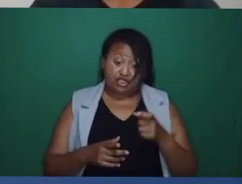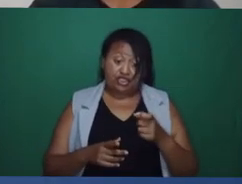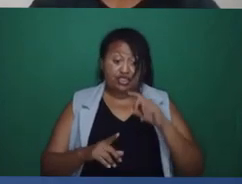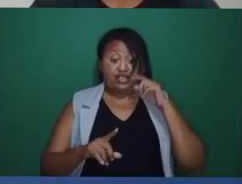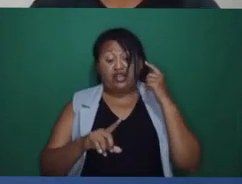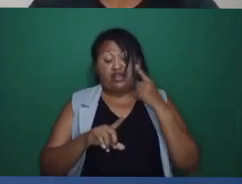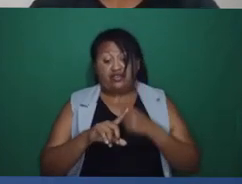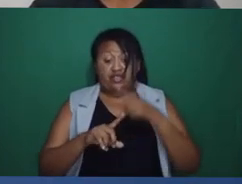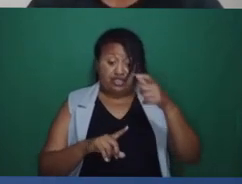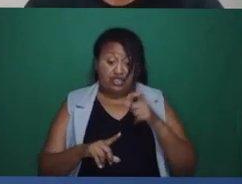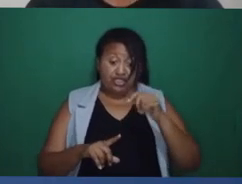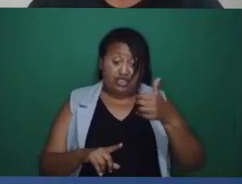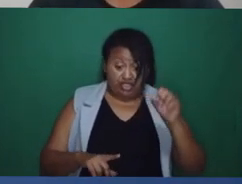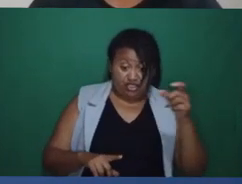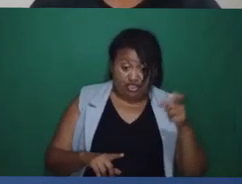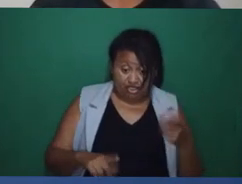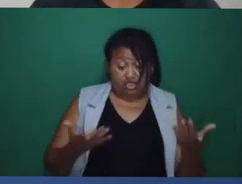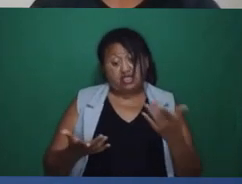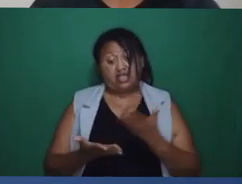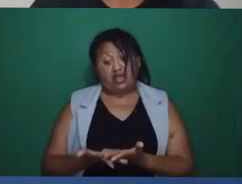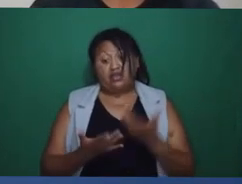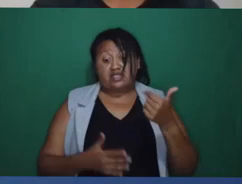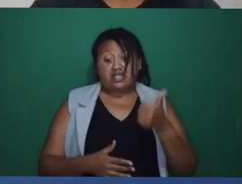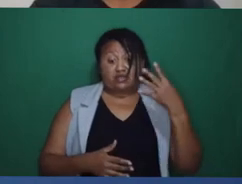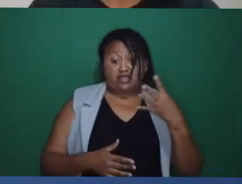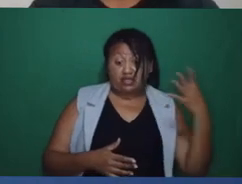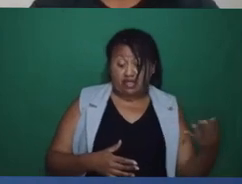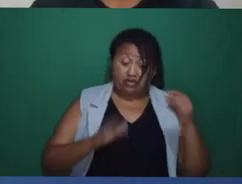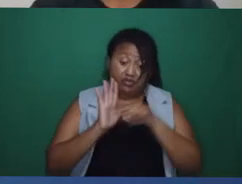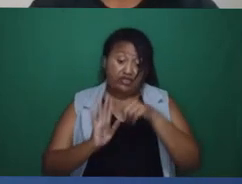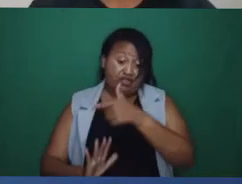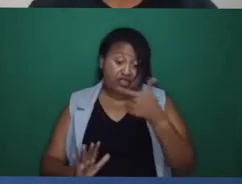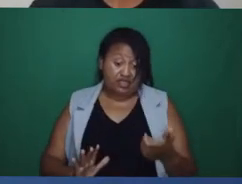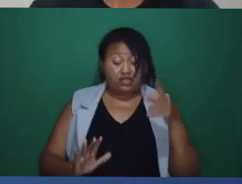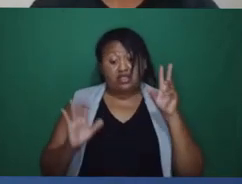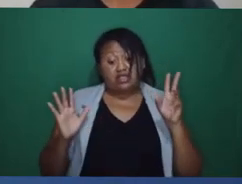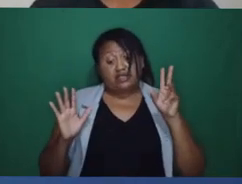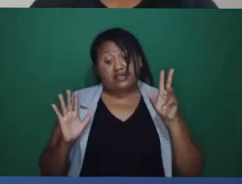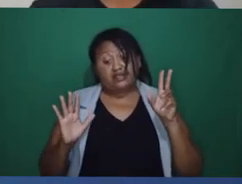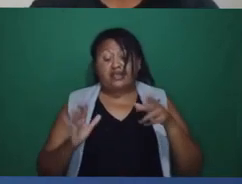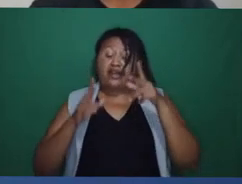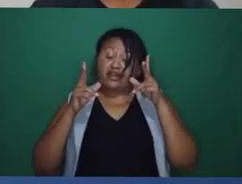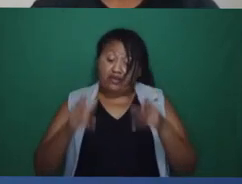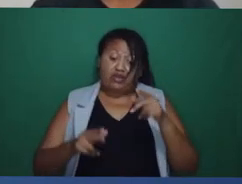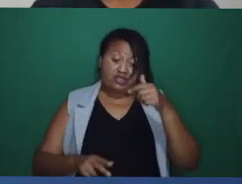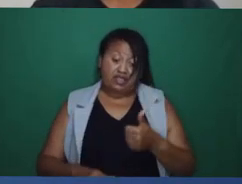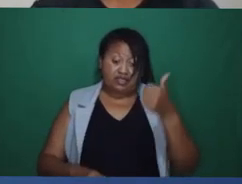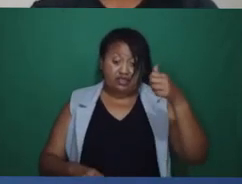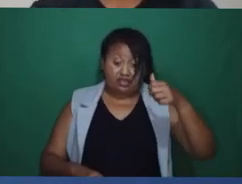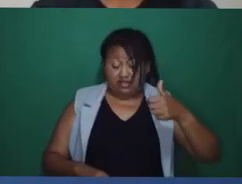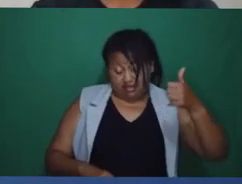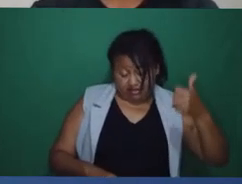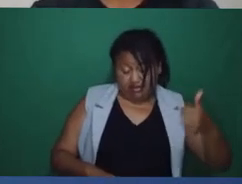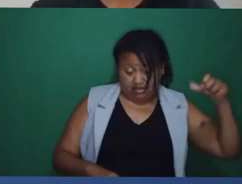x x 10x 144 - 25 119 formando assim uma equação